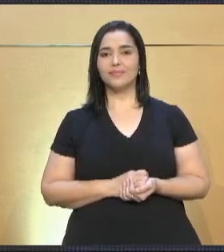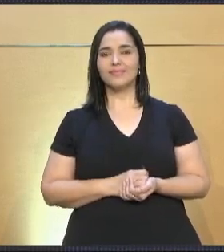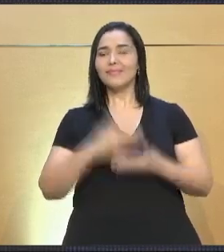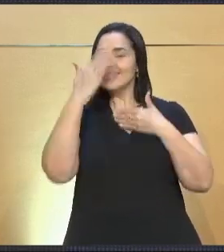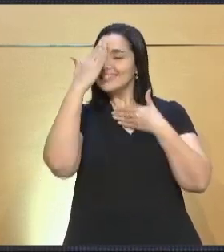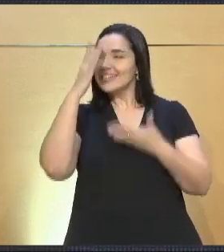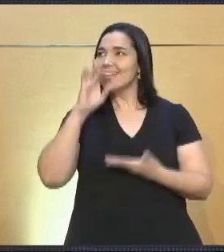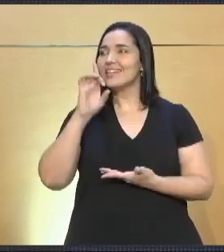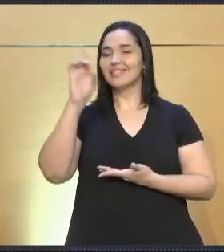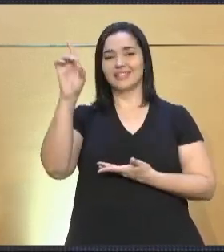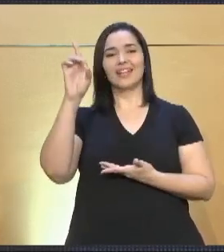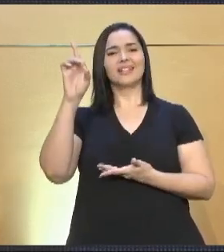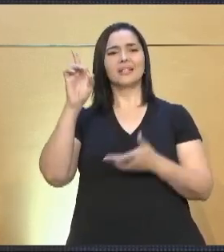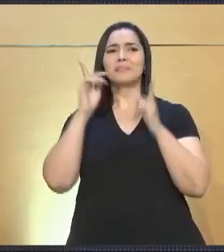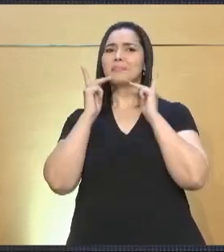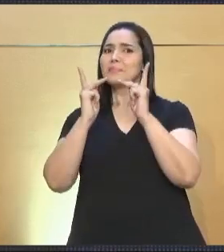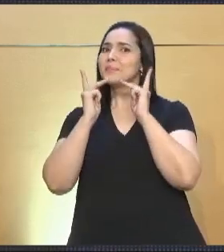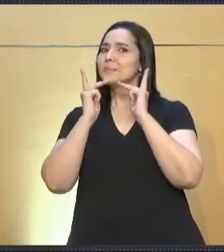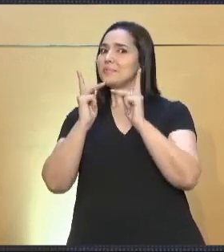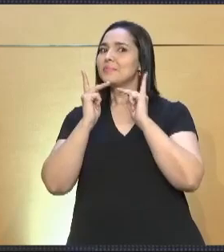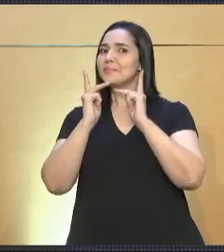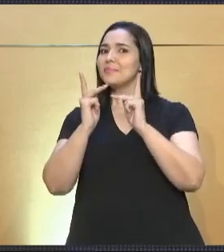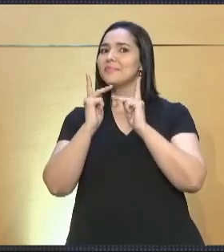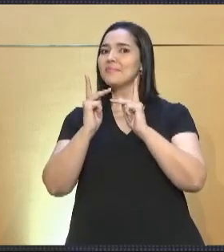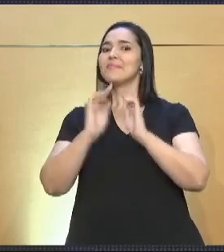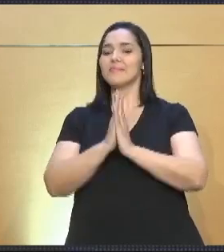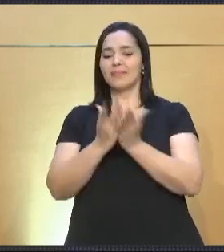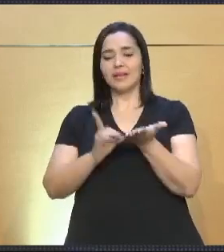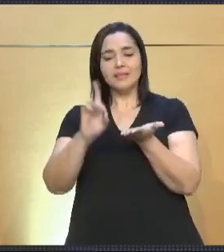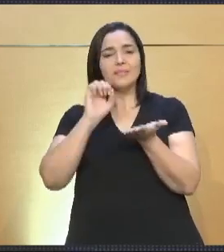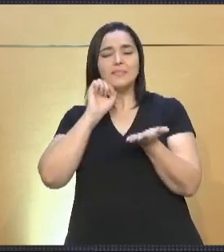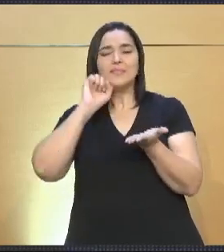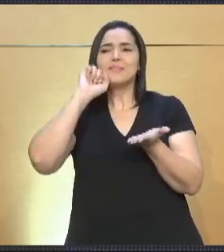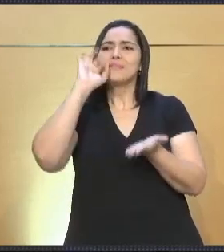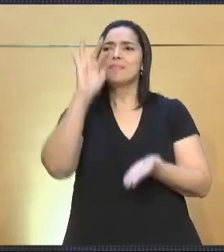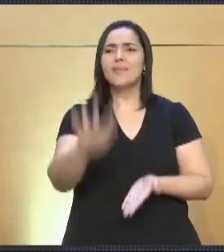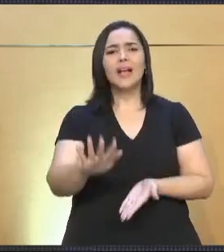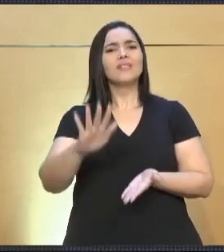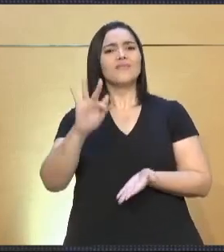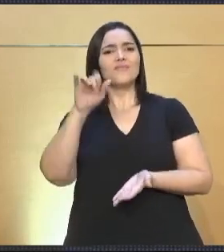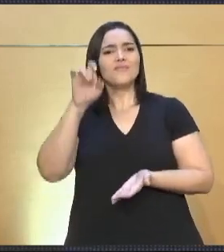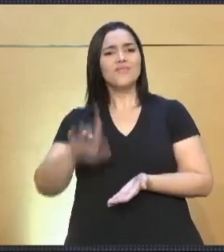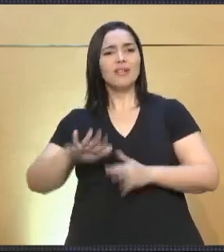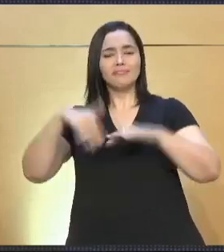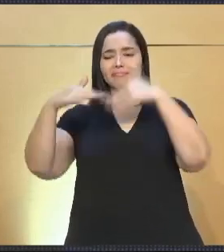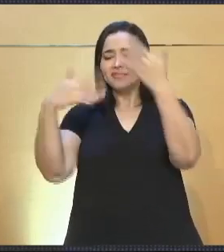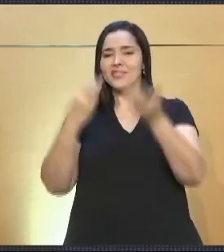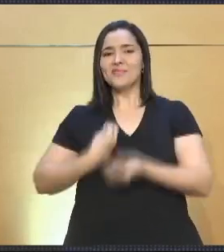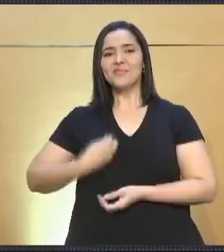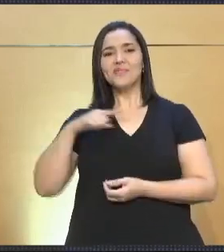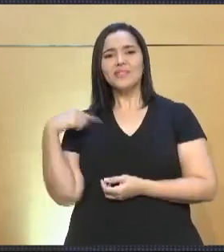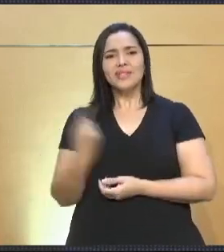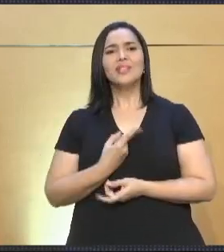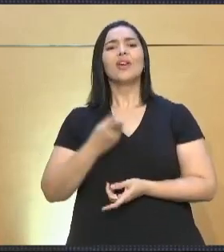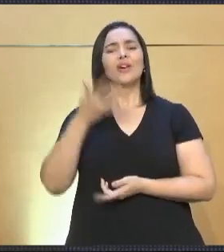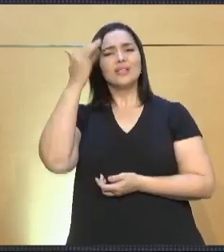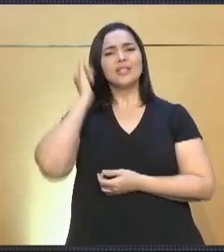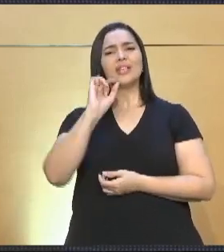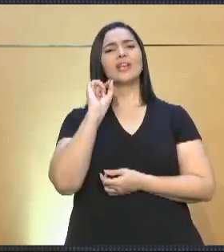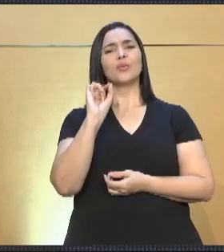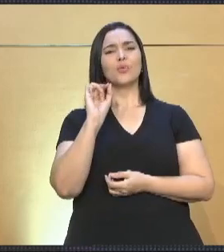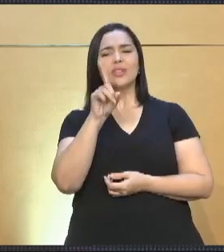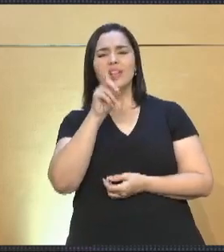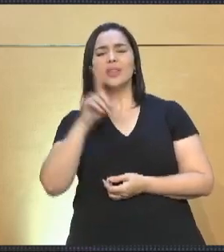Graças a Deus por essa ministração, por essa palavra abençoada que edificou a nossa fé, a nossa vida. Eu declaro que você terá um